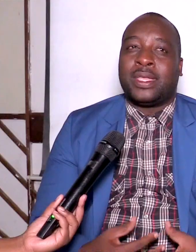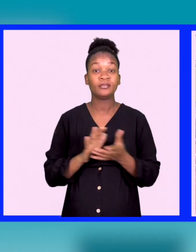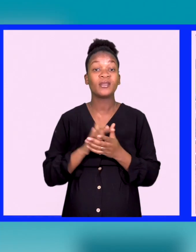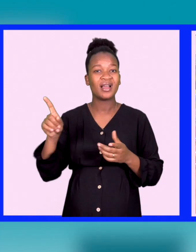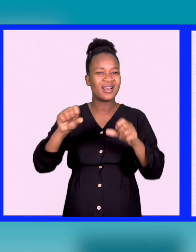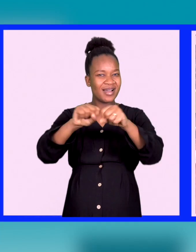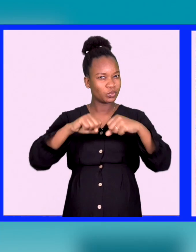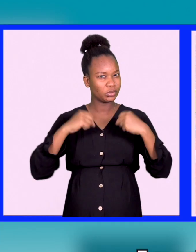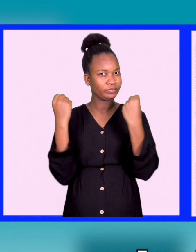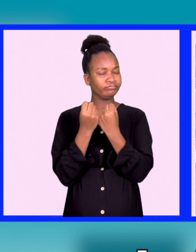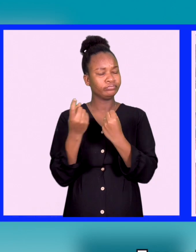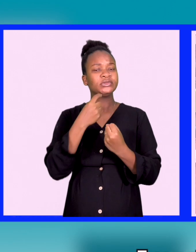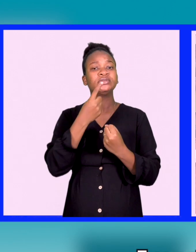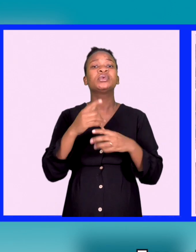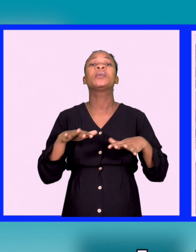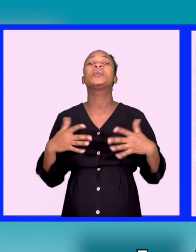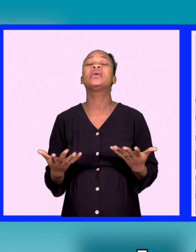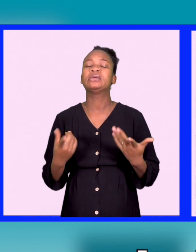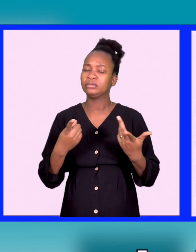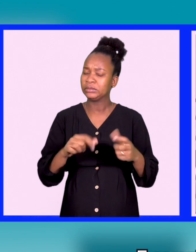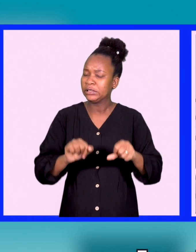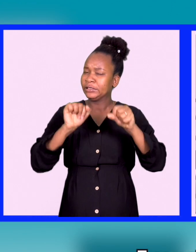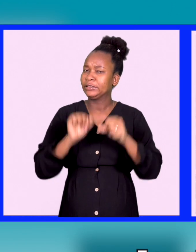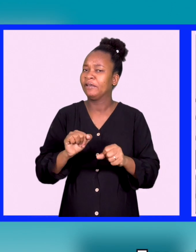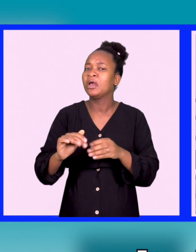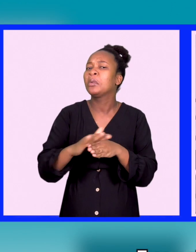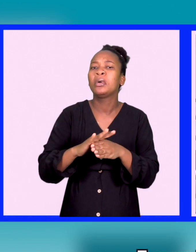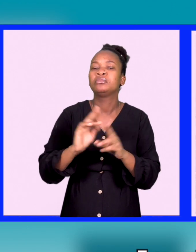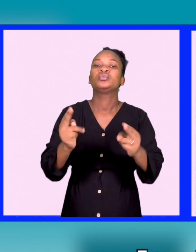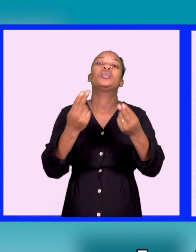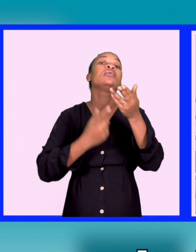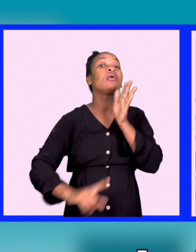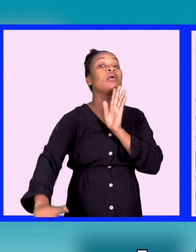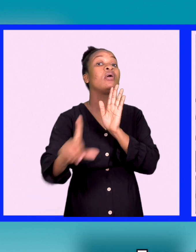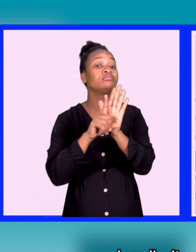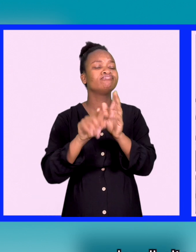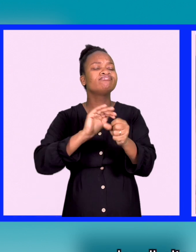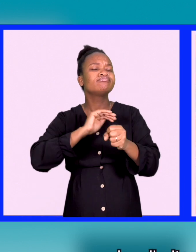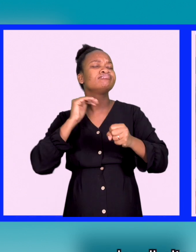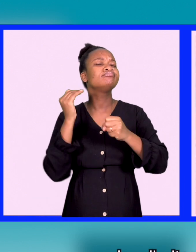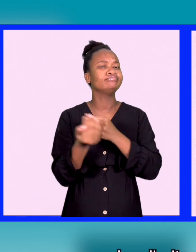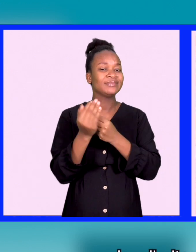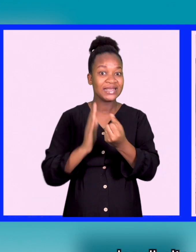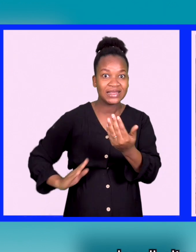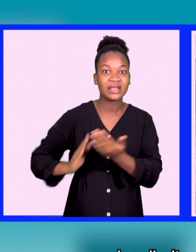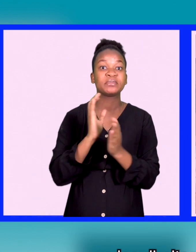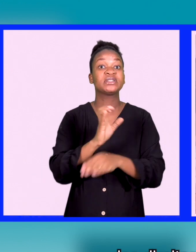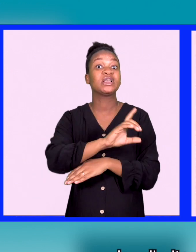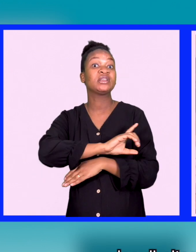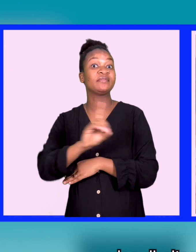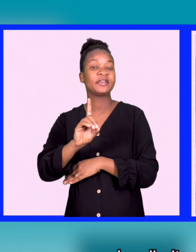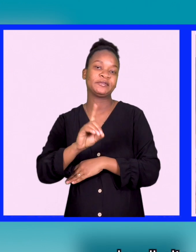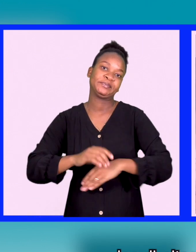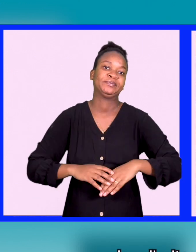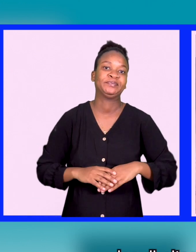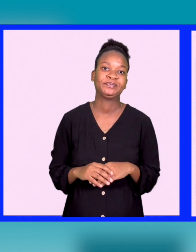Então, E garantiu que usará a nova lei de promoção e proteção dos direitos das pessoas com deficiência a